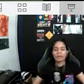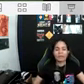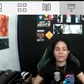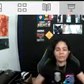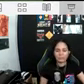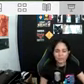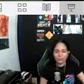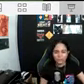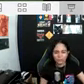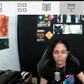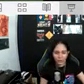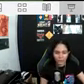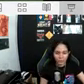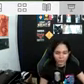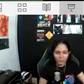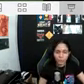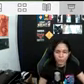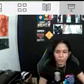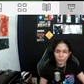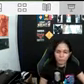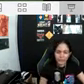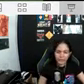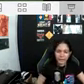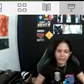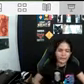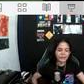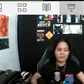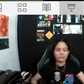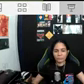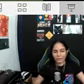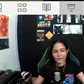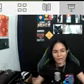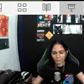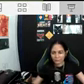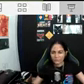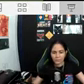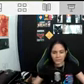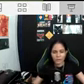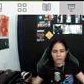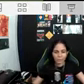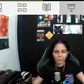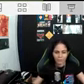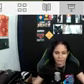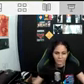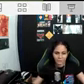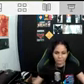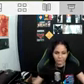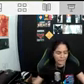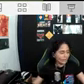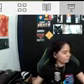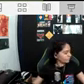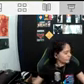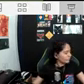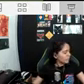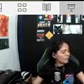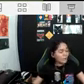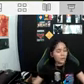A, eles vão estar tomando Coca-Cola. No grupo B, eles não vão tomar nada, vão seguir normalmente,